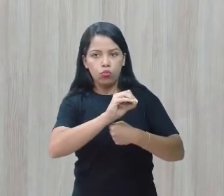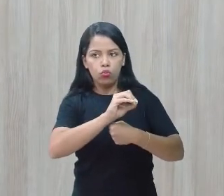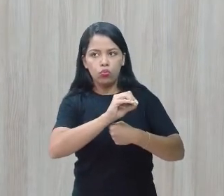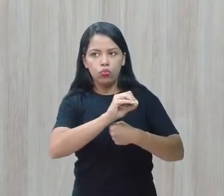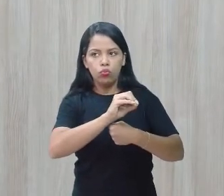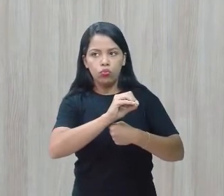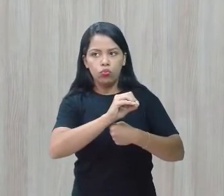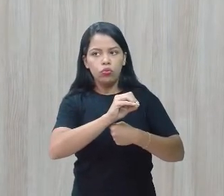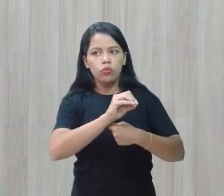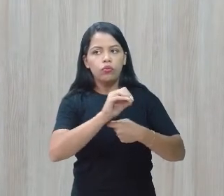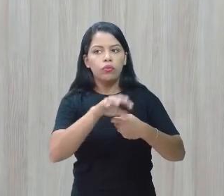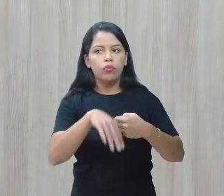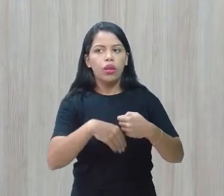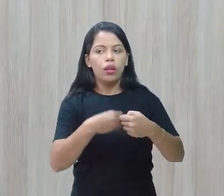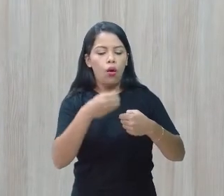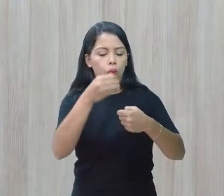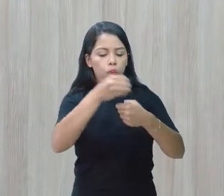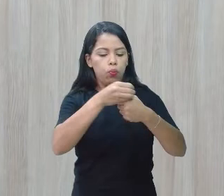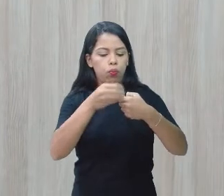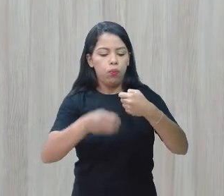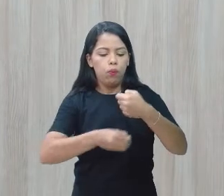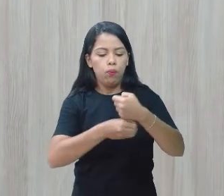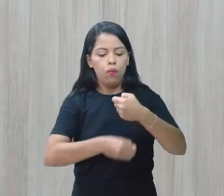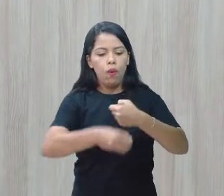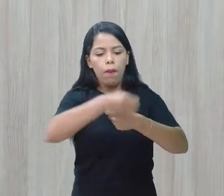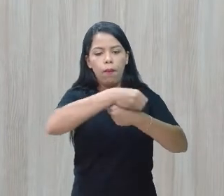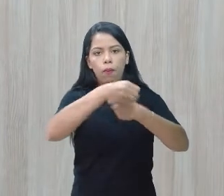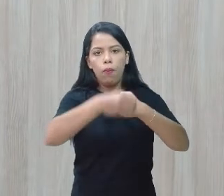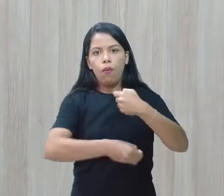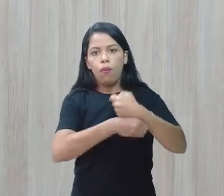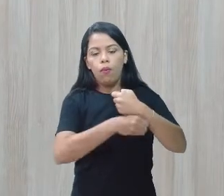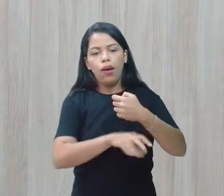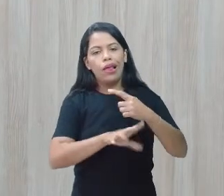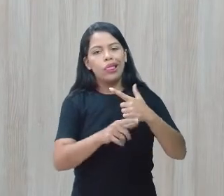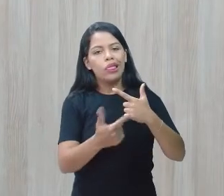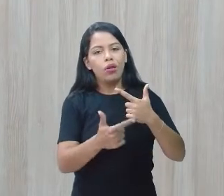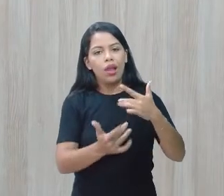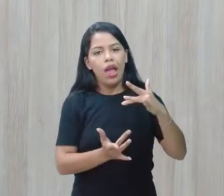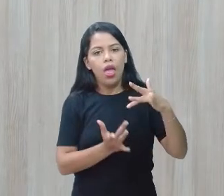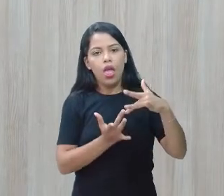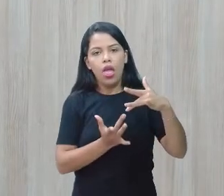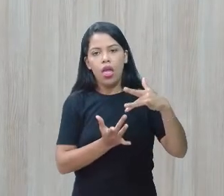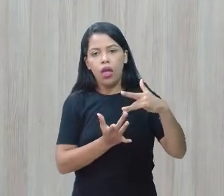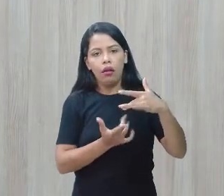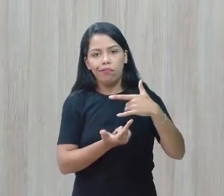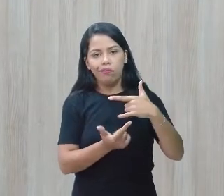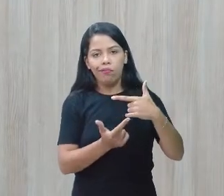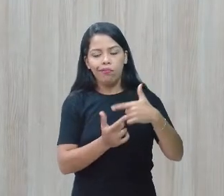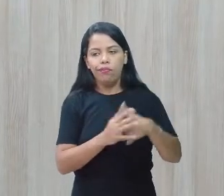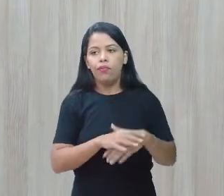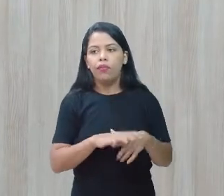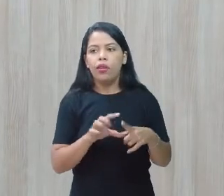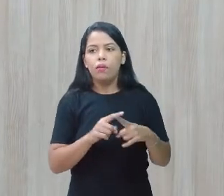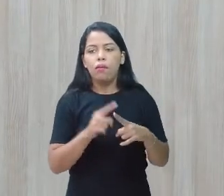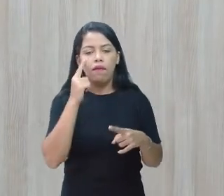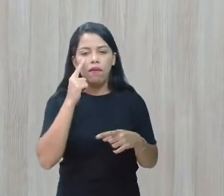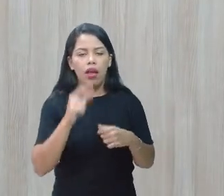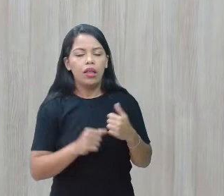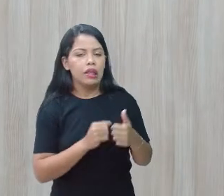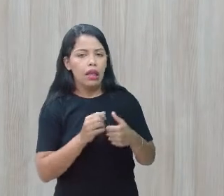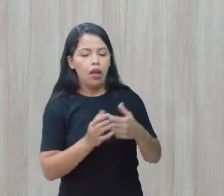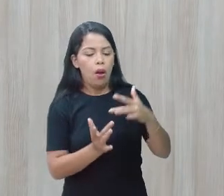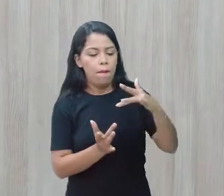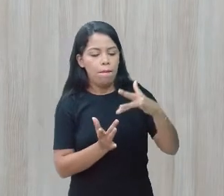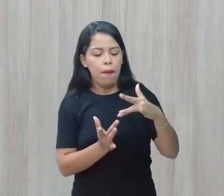para vocês aqui é que aqui no meio, ó, tem um tecido muscular e faz com que essas câmaras não